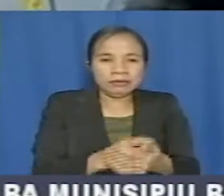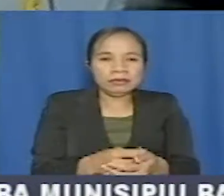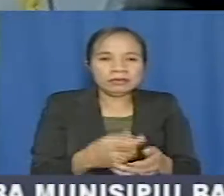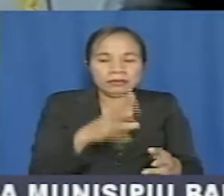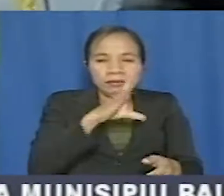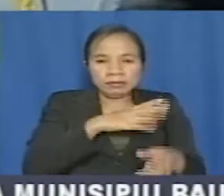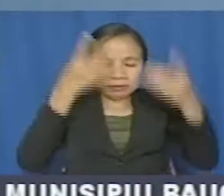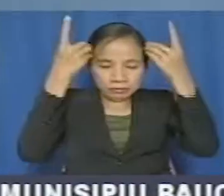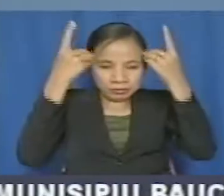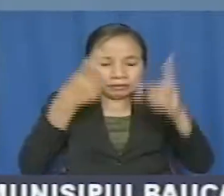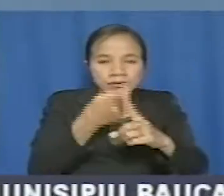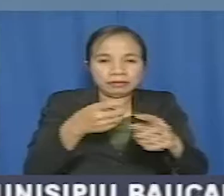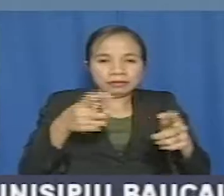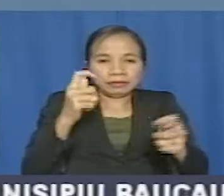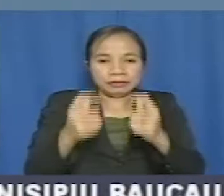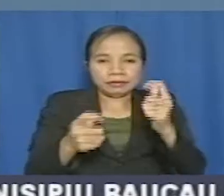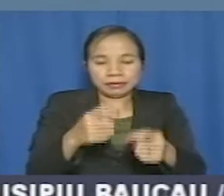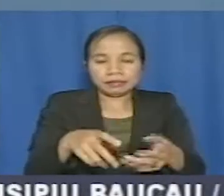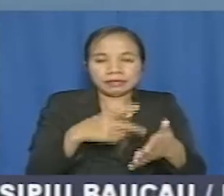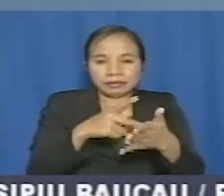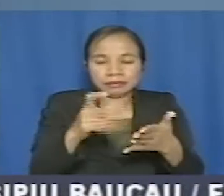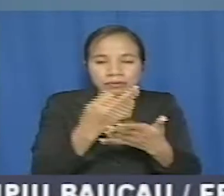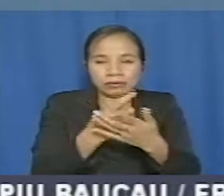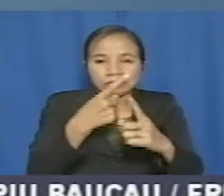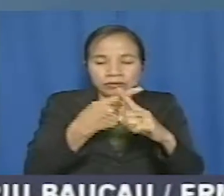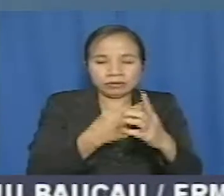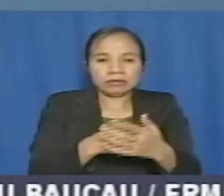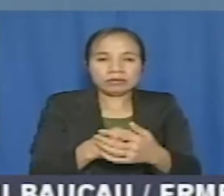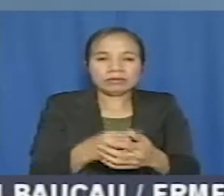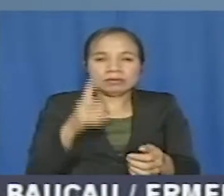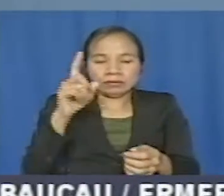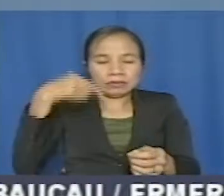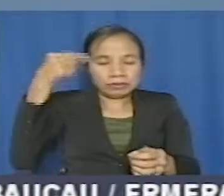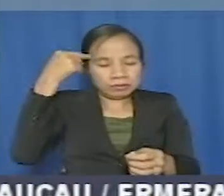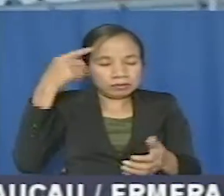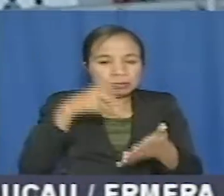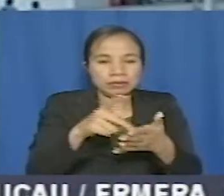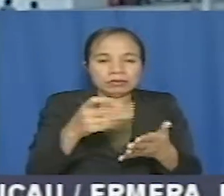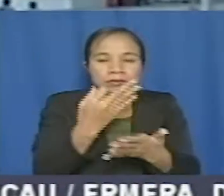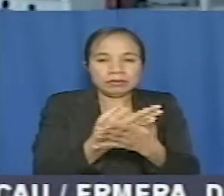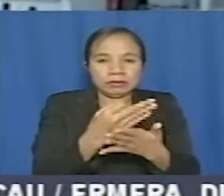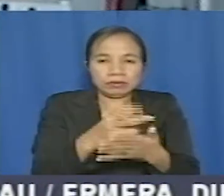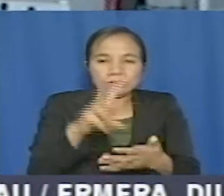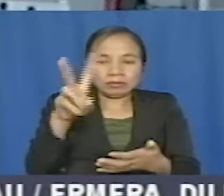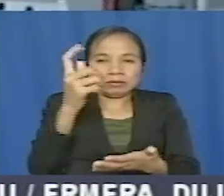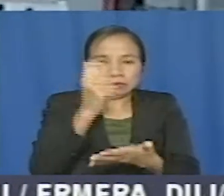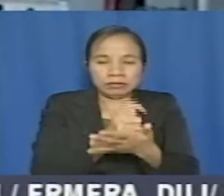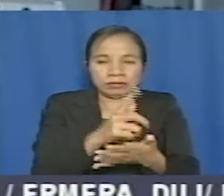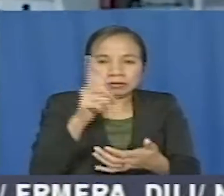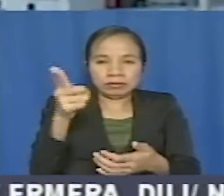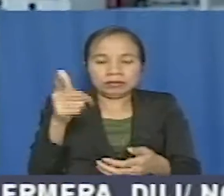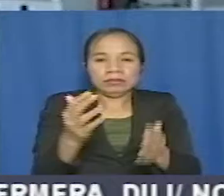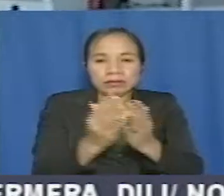hosi tribunal. Tuir contrato fulang ida, governo selu dólares americano rihun atus rua nulu,